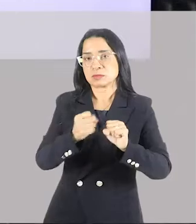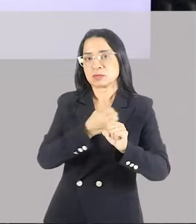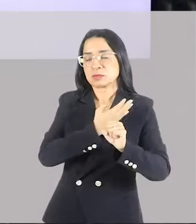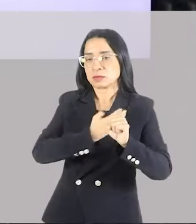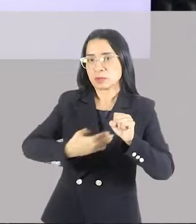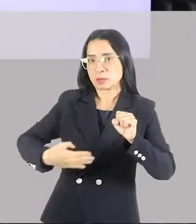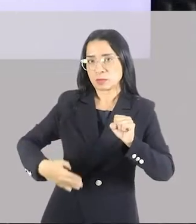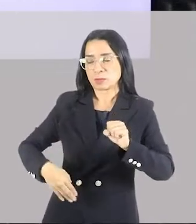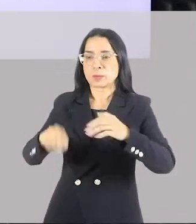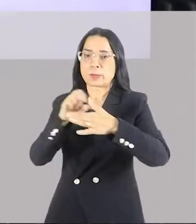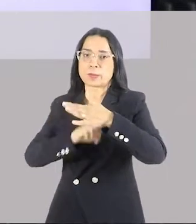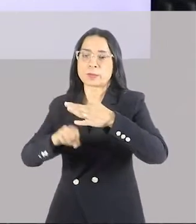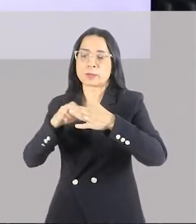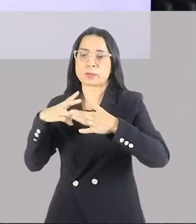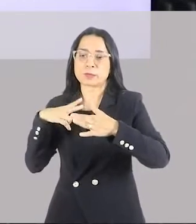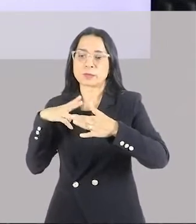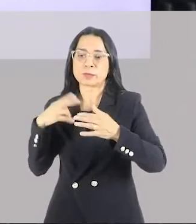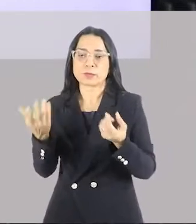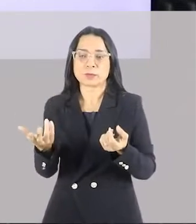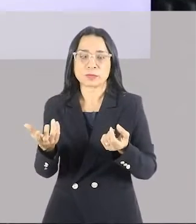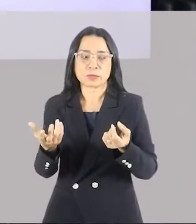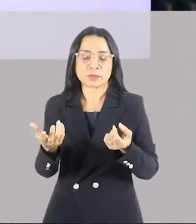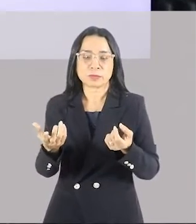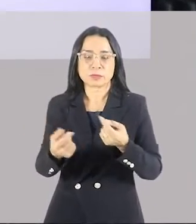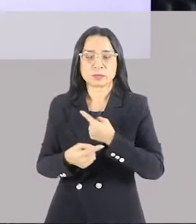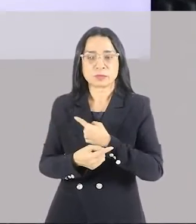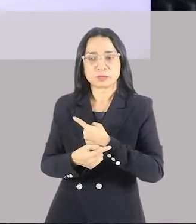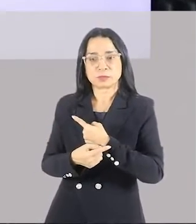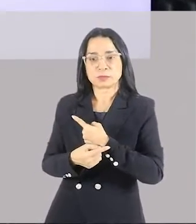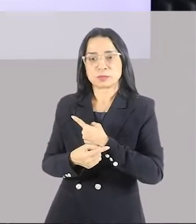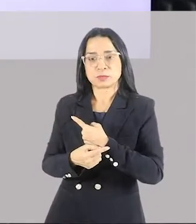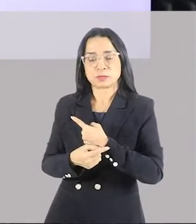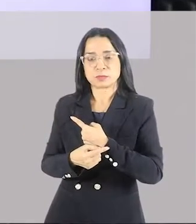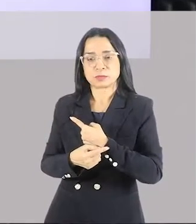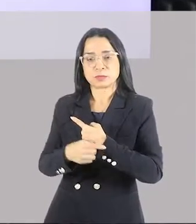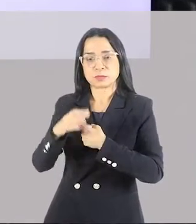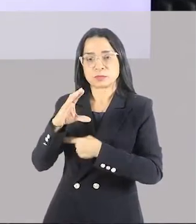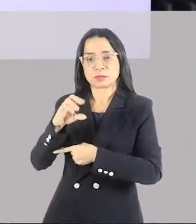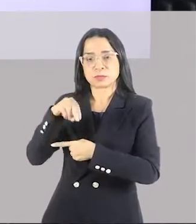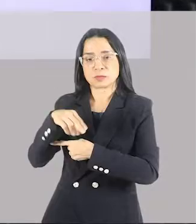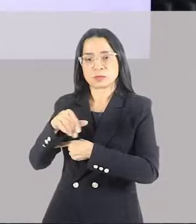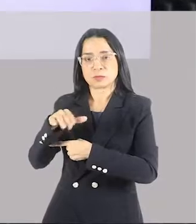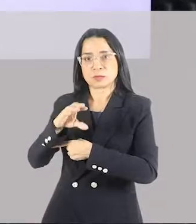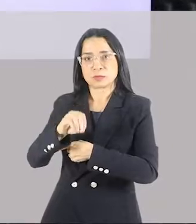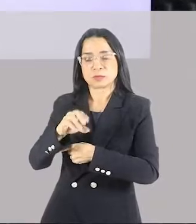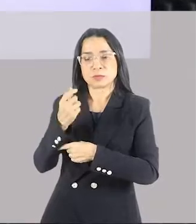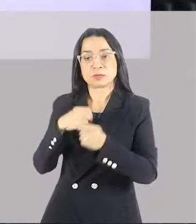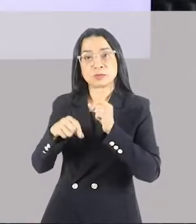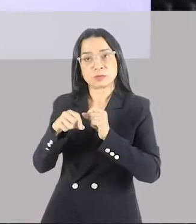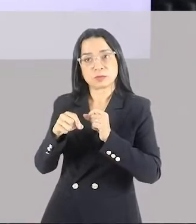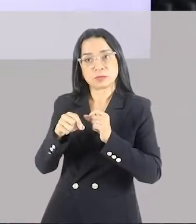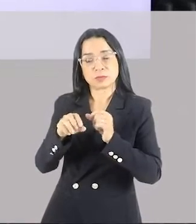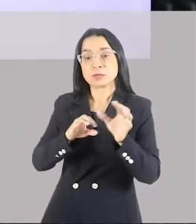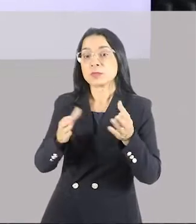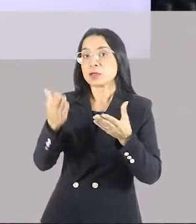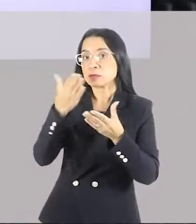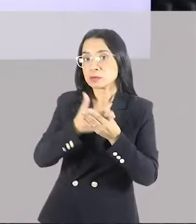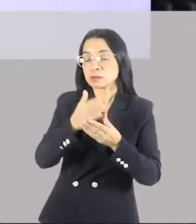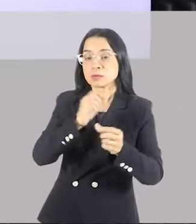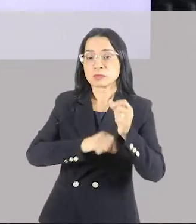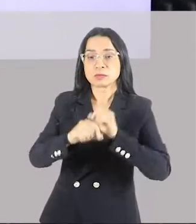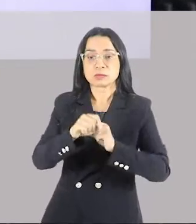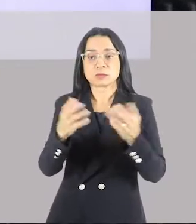empresa privada. No caso das concessões, esse procedimento licitatório